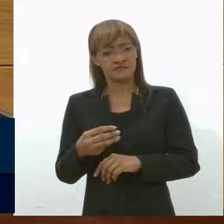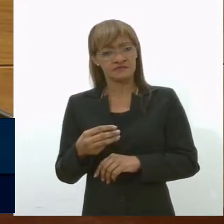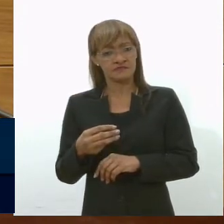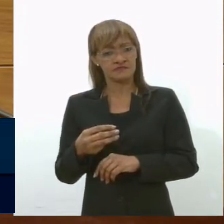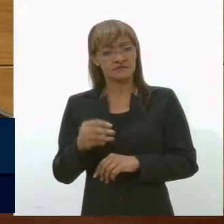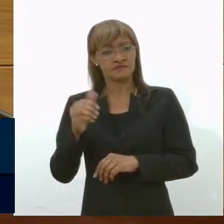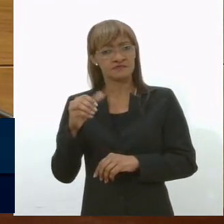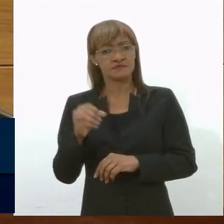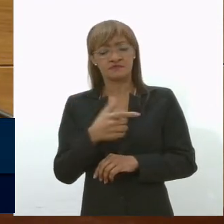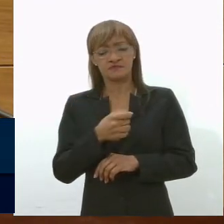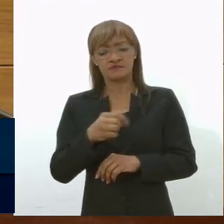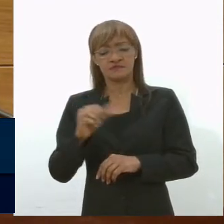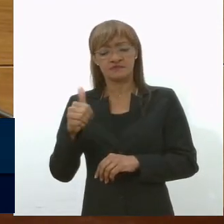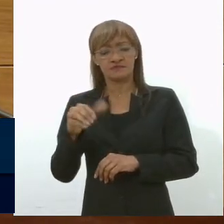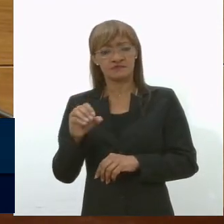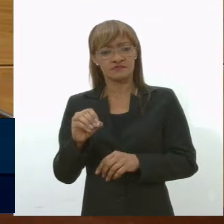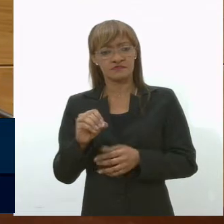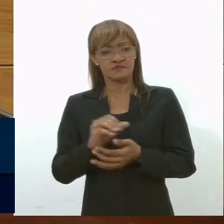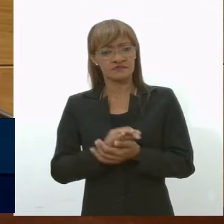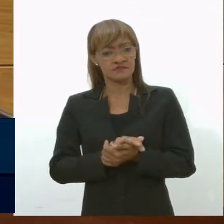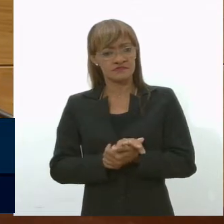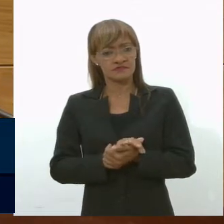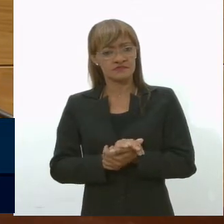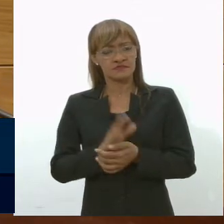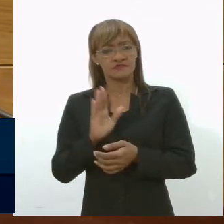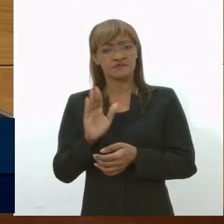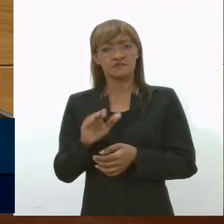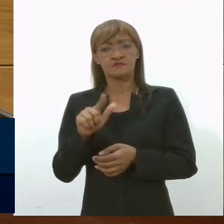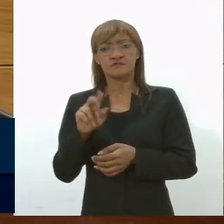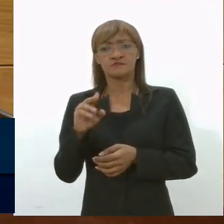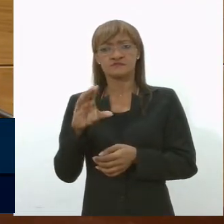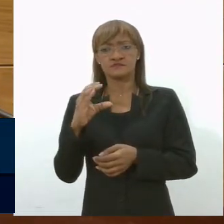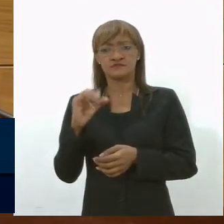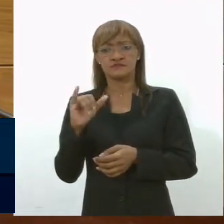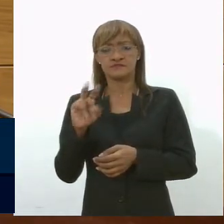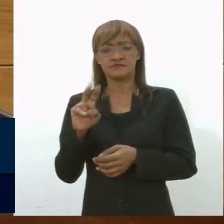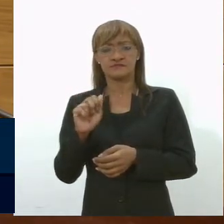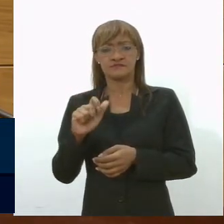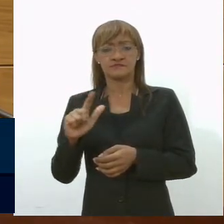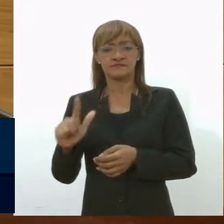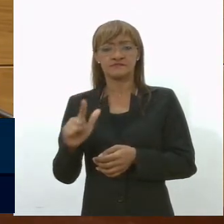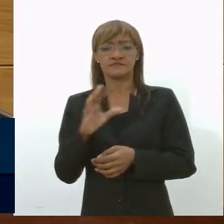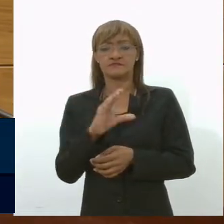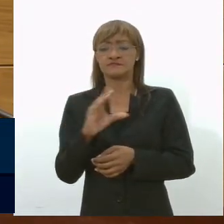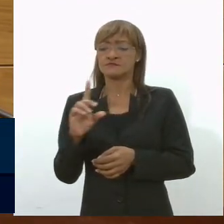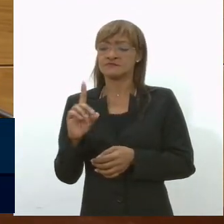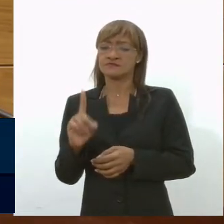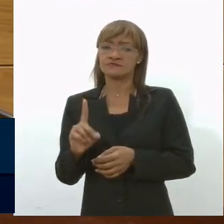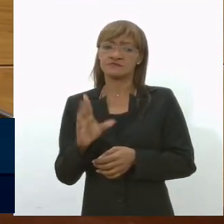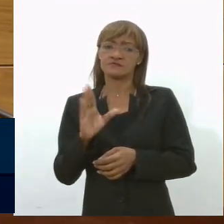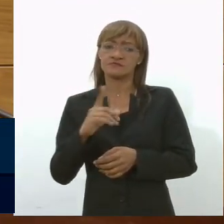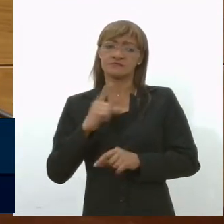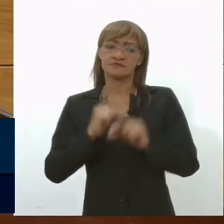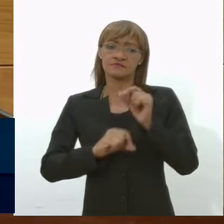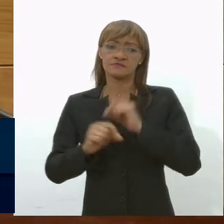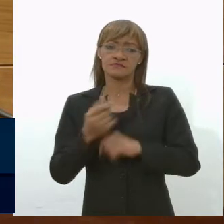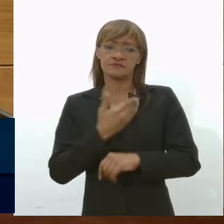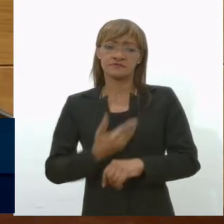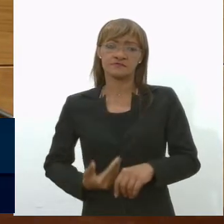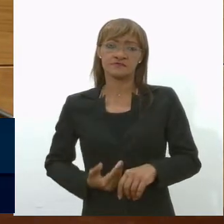23/8/2010, Lucival Santana de Jesus, coordenador de filial, gerência executiva, governo Aracaju,